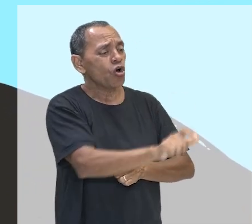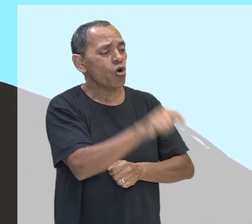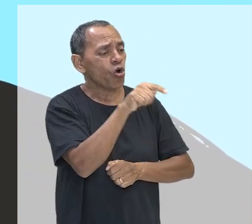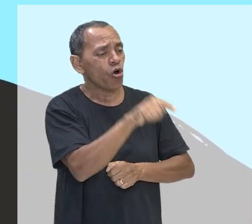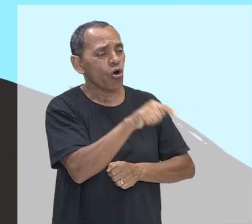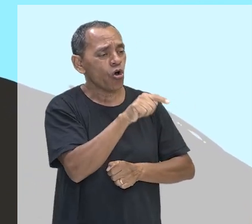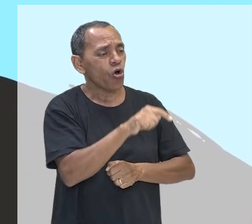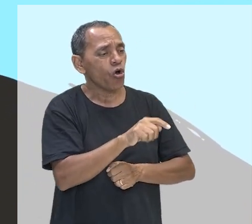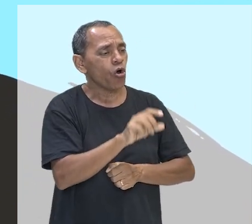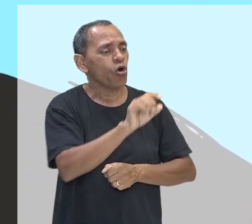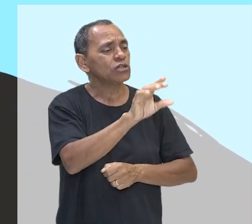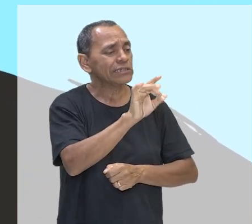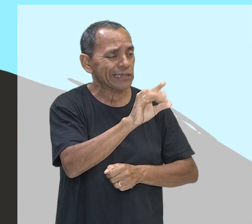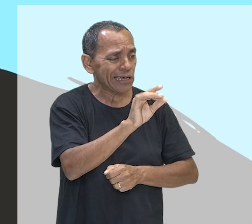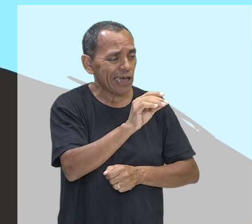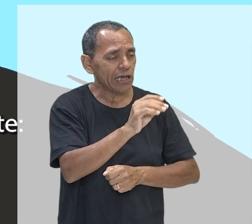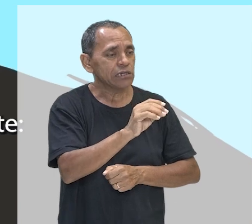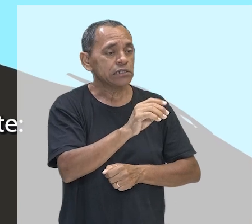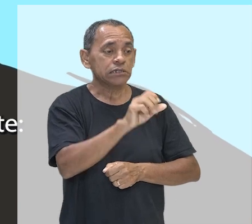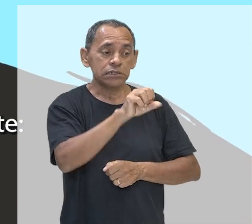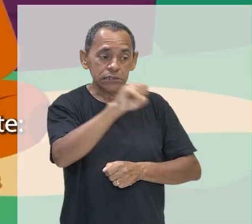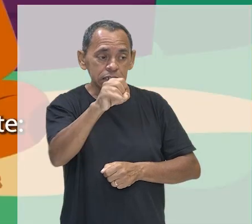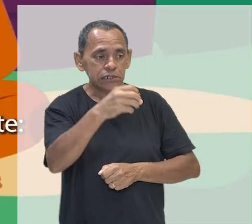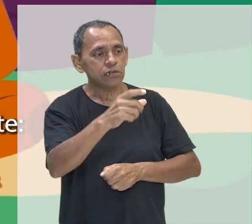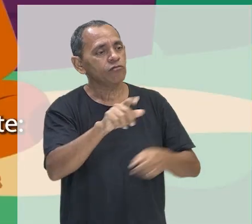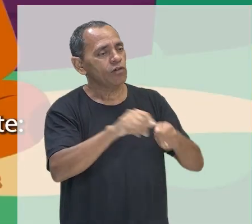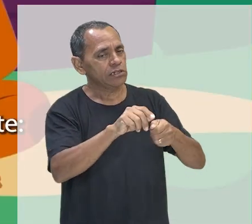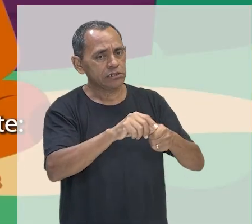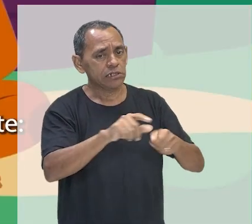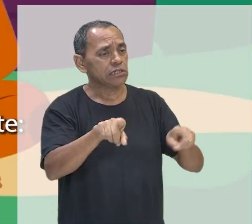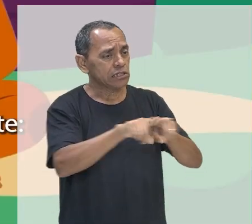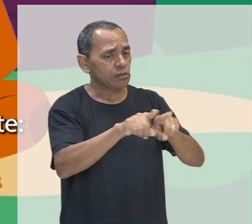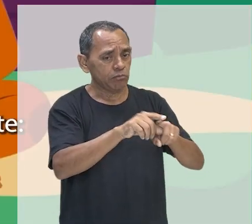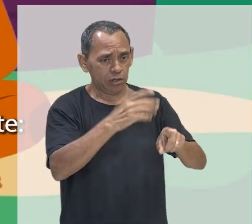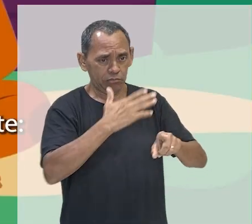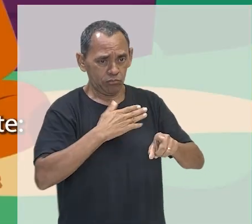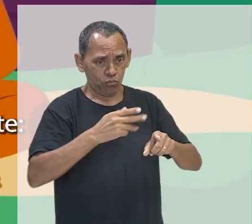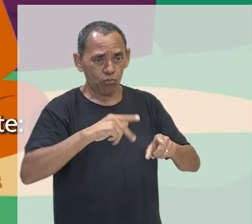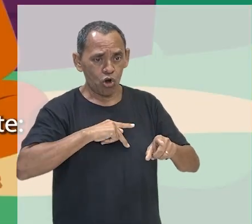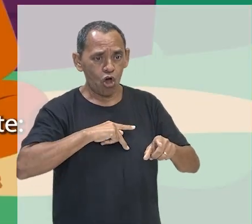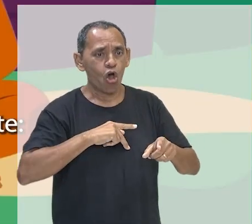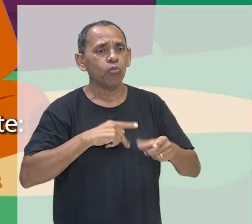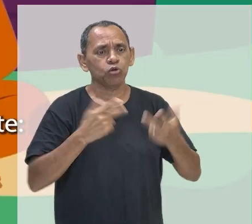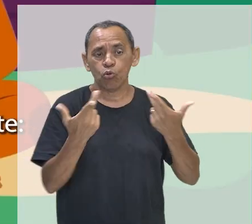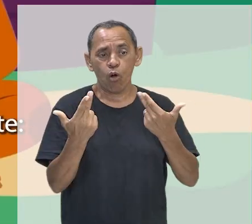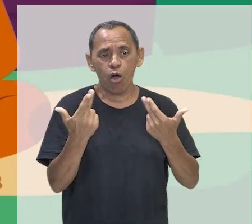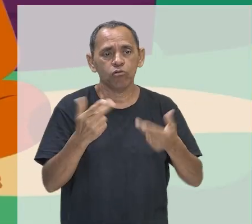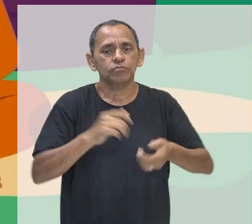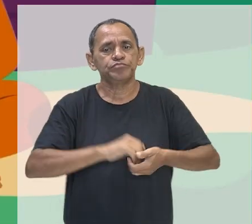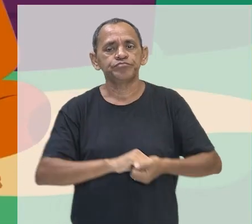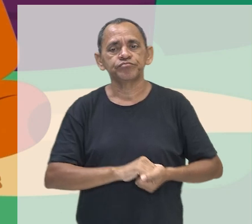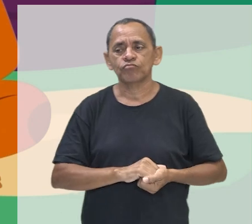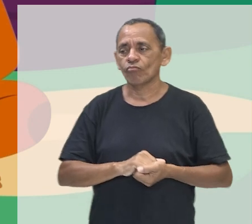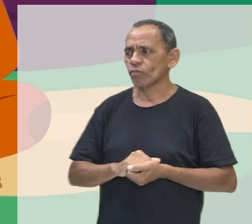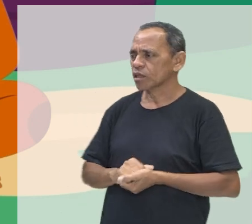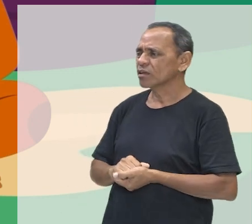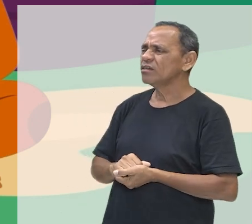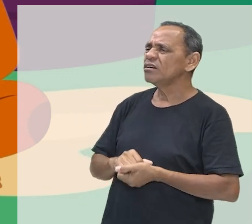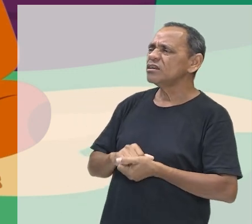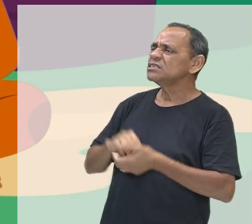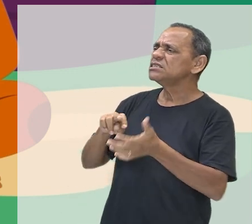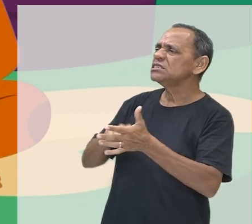seja feito a si mesmo. Ainda curioso, o professor perguntou novamente. E o que é